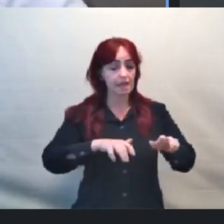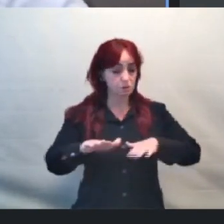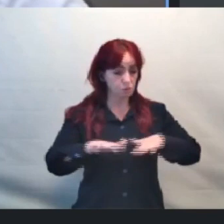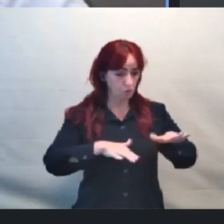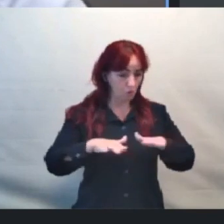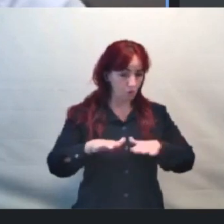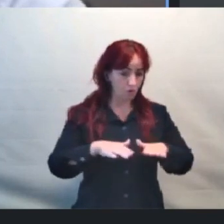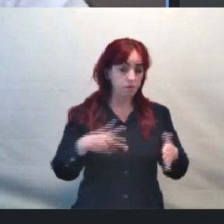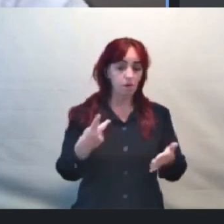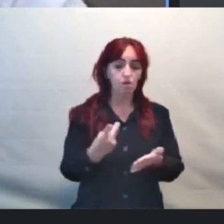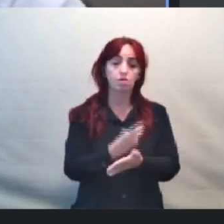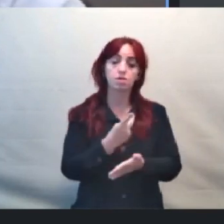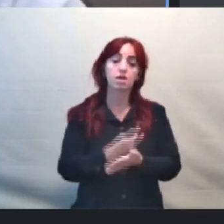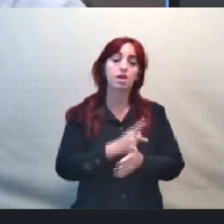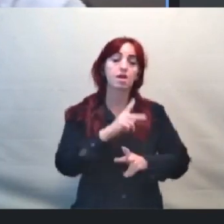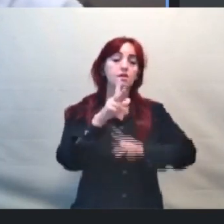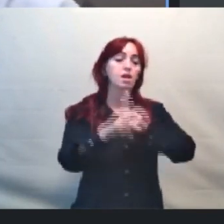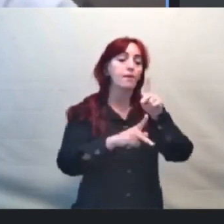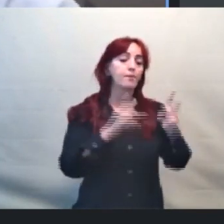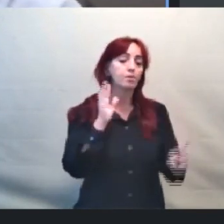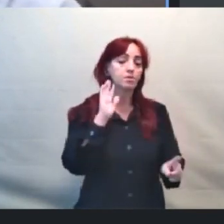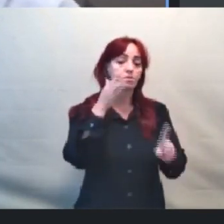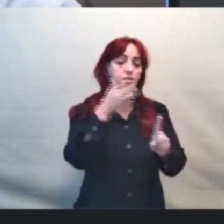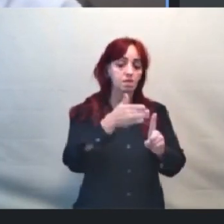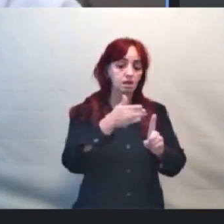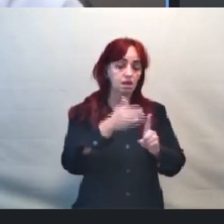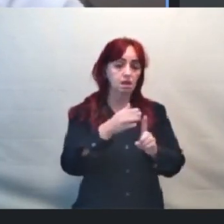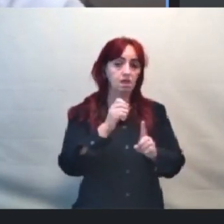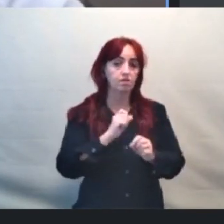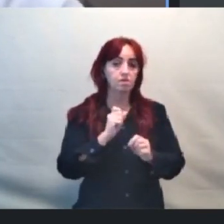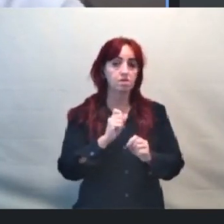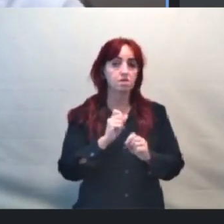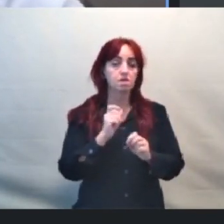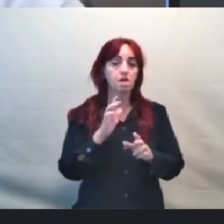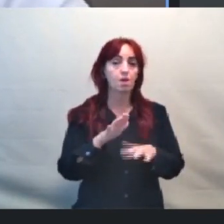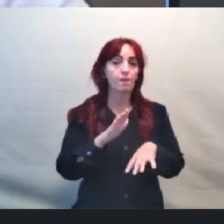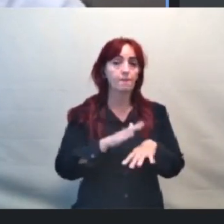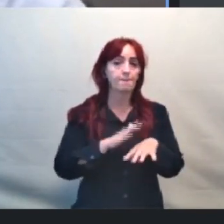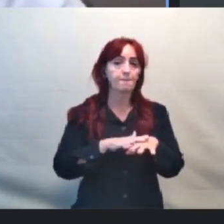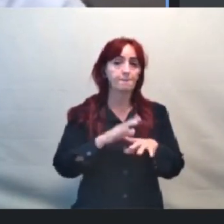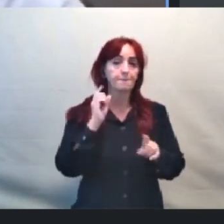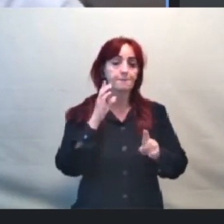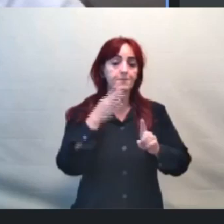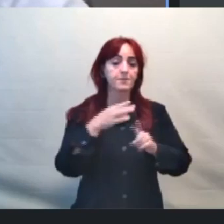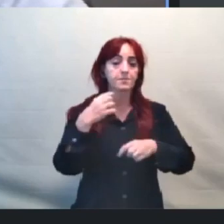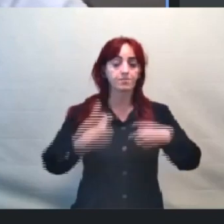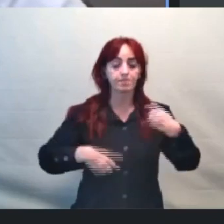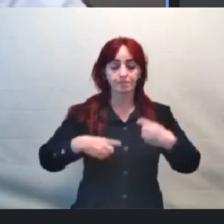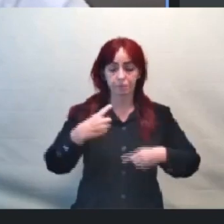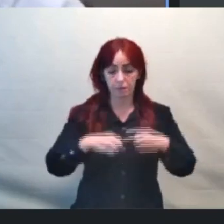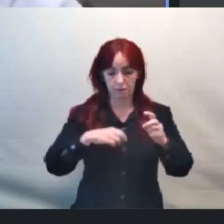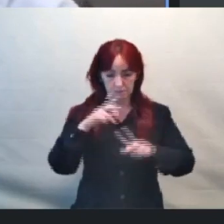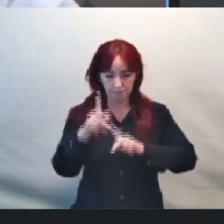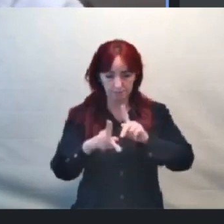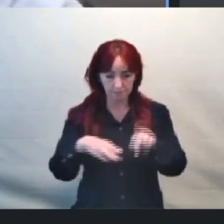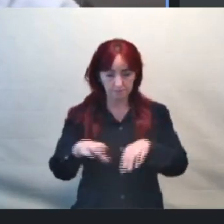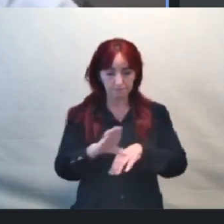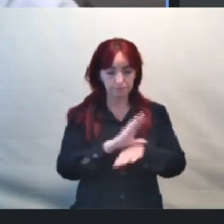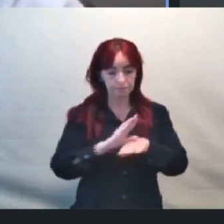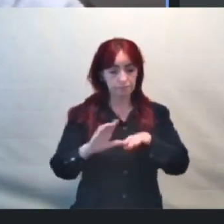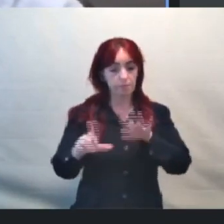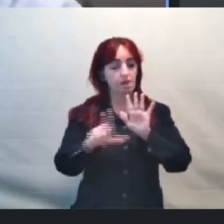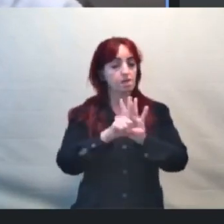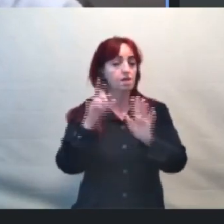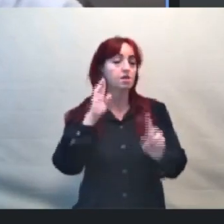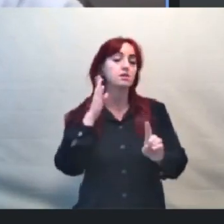Públicos esses, inclusive, que são prioritários das políticas públicas dentro de uma perspectiva constitucional, né? E de leis específicas